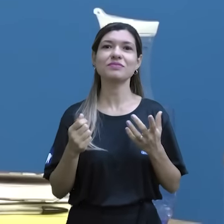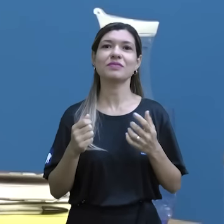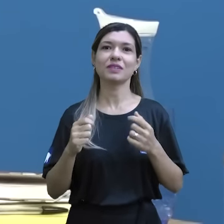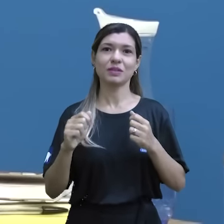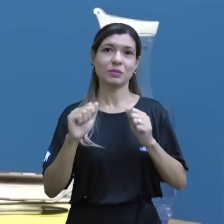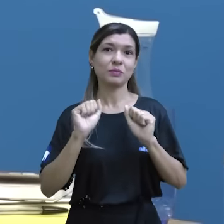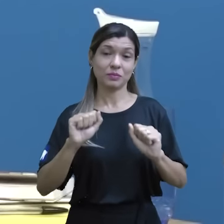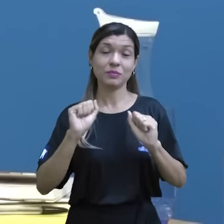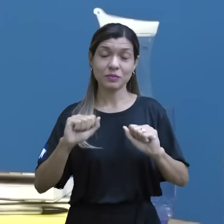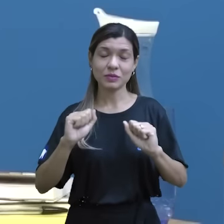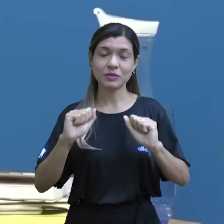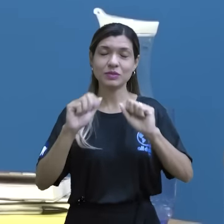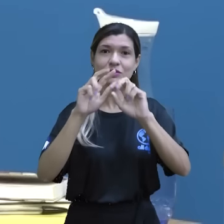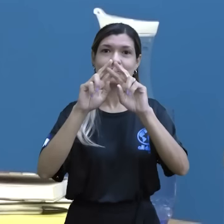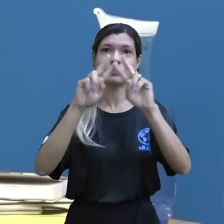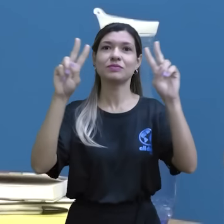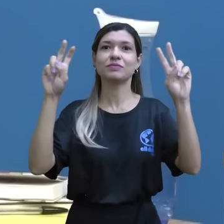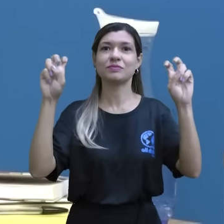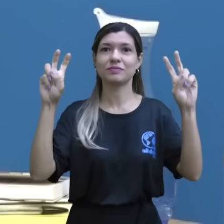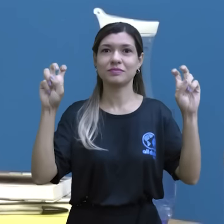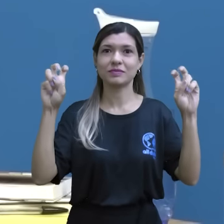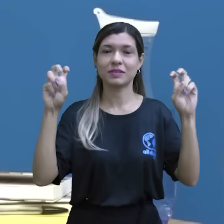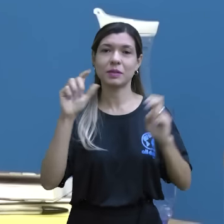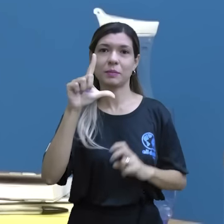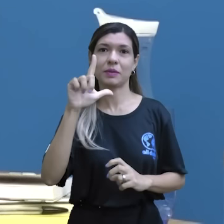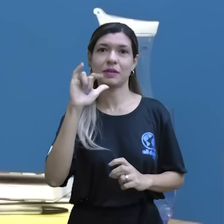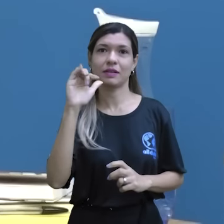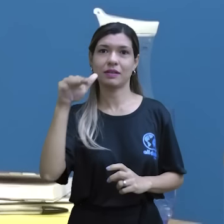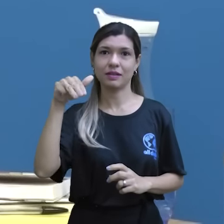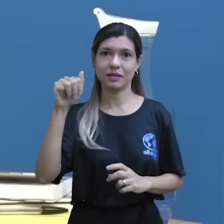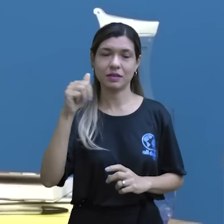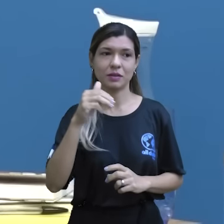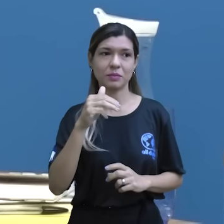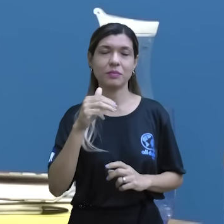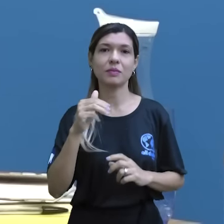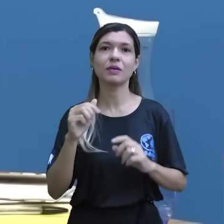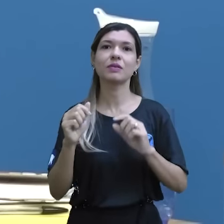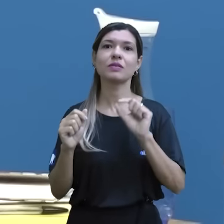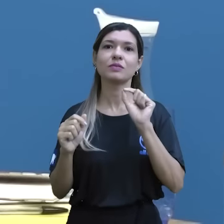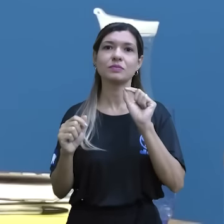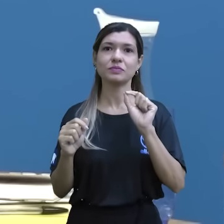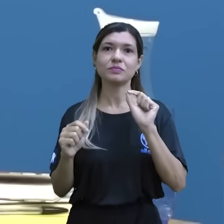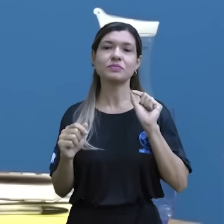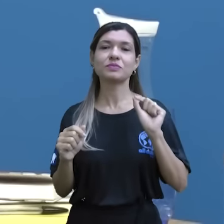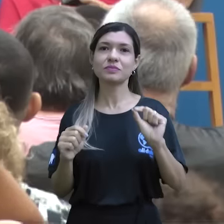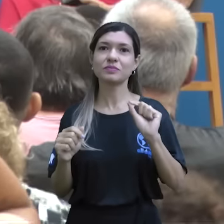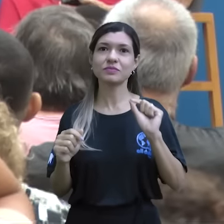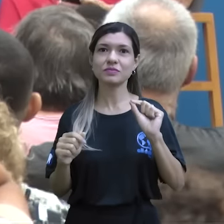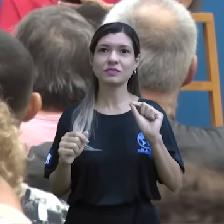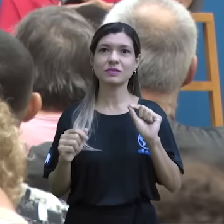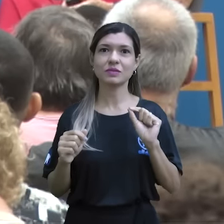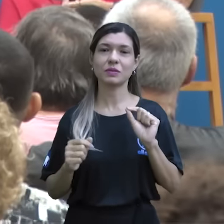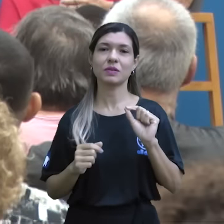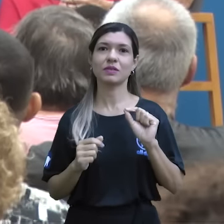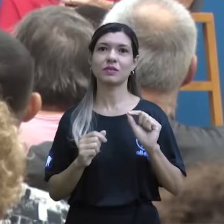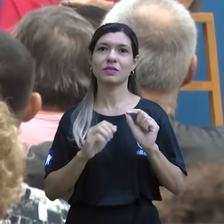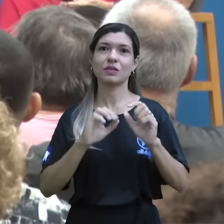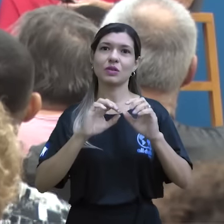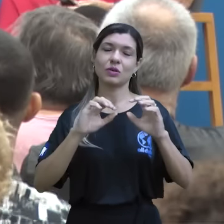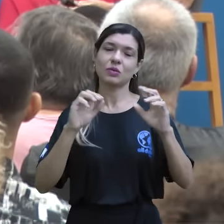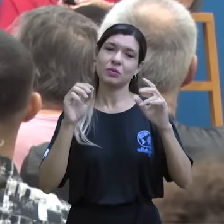a organização e introdução da Lilia Moritz Schwartz. Então, muito obrigada a vocês por estarem aqui